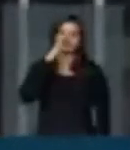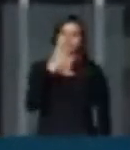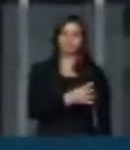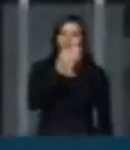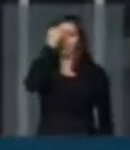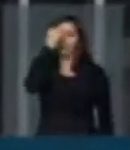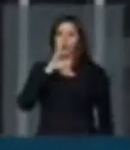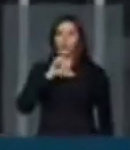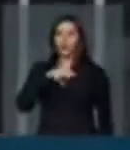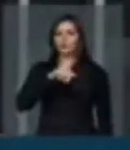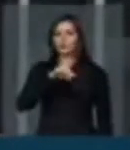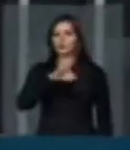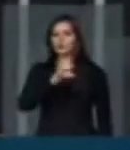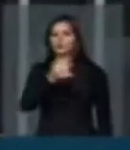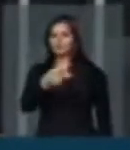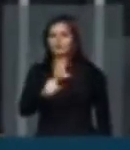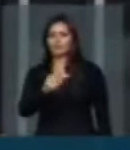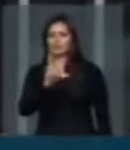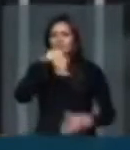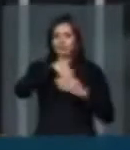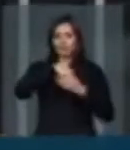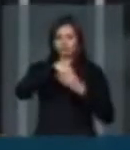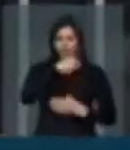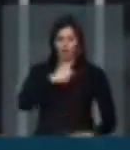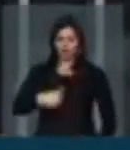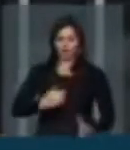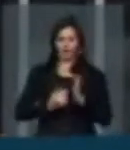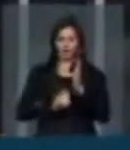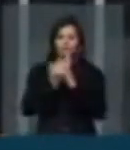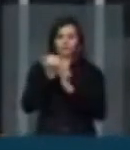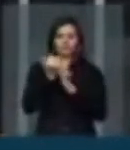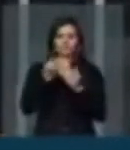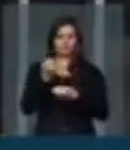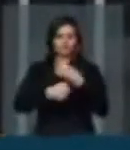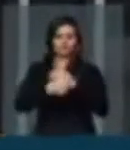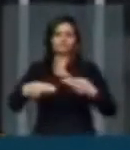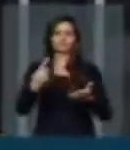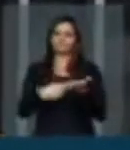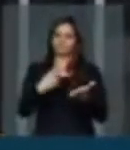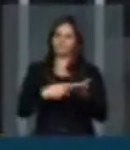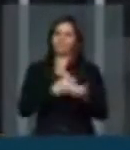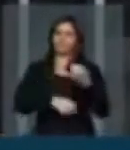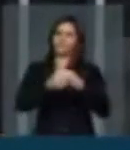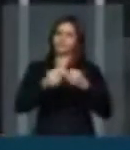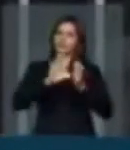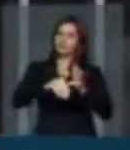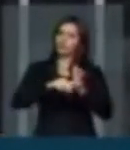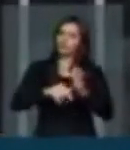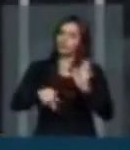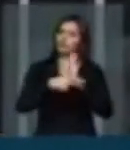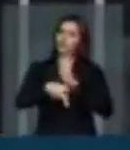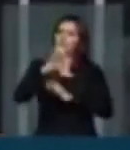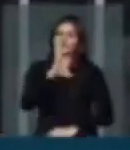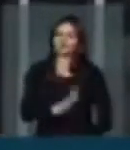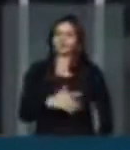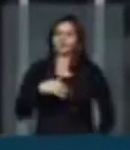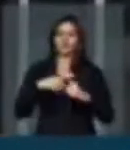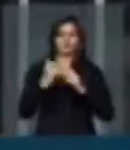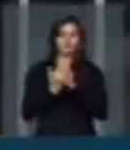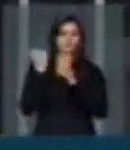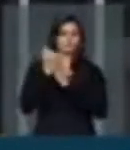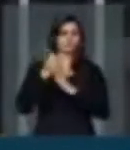que engendraram, de dentro do seio do governo, o maior esquema de corrupção que se tem notícia neste país. Suas